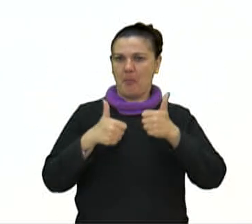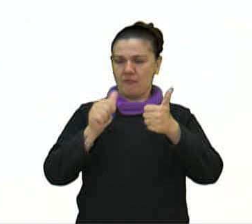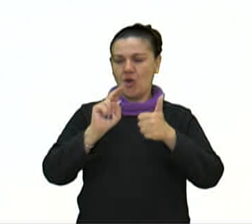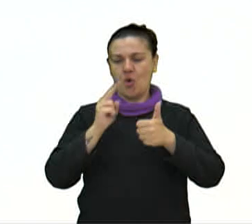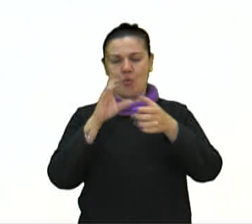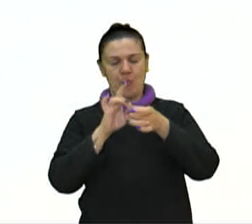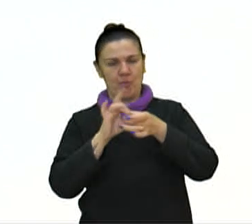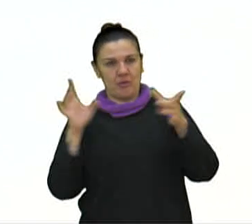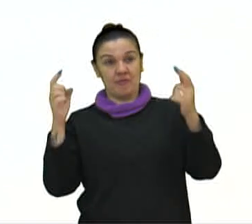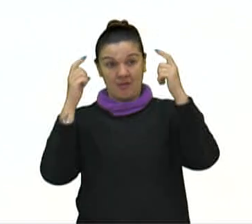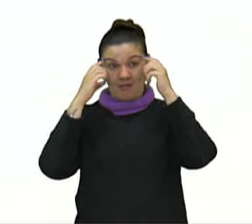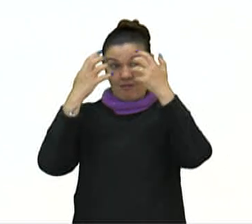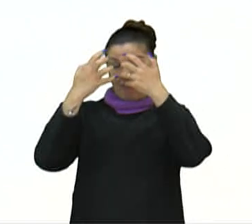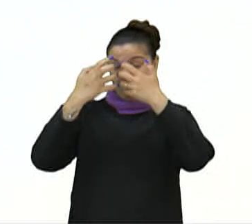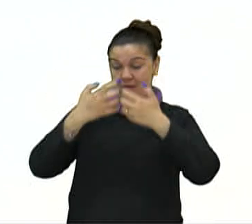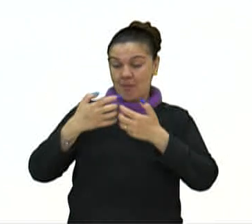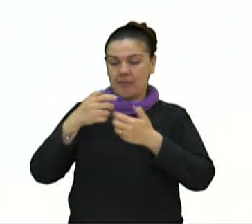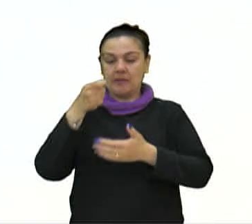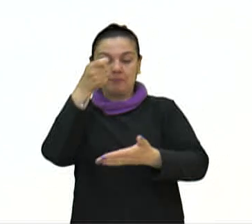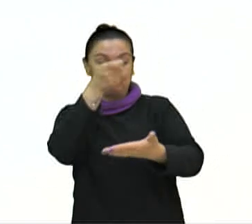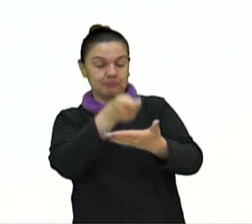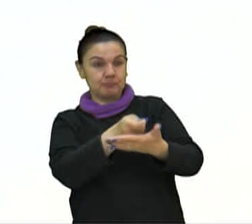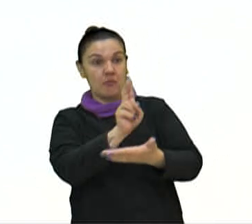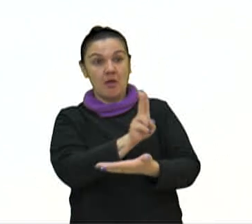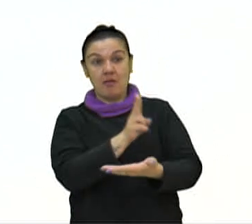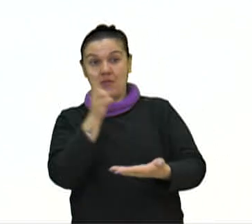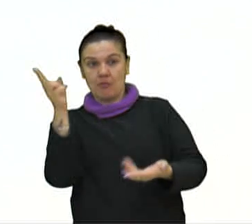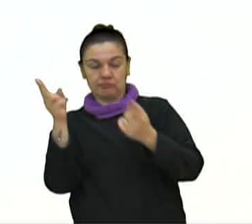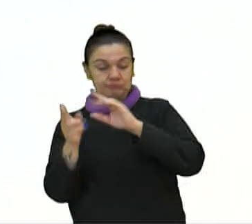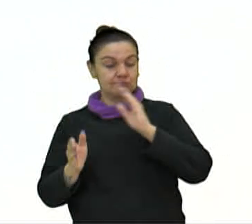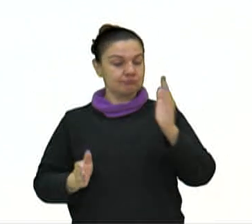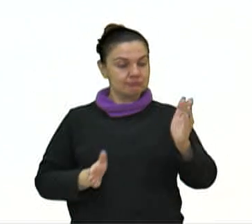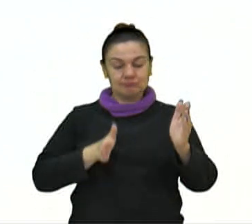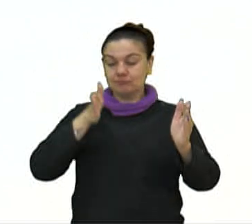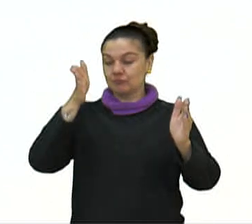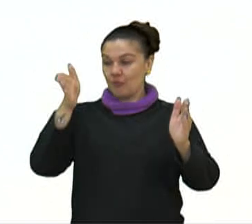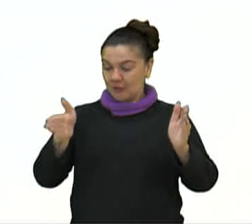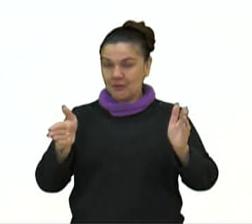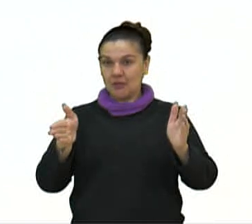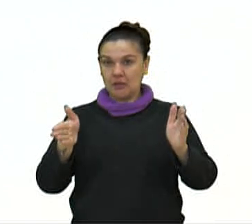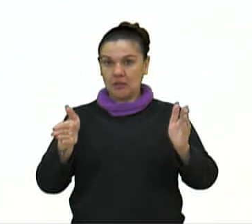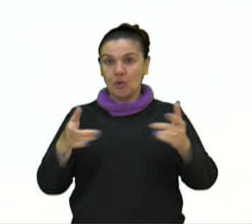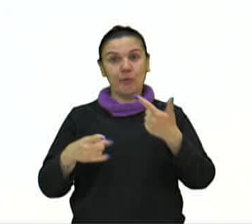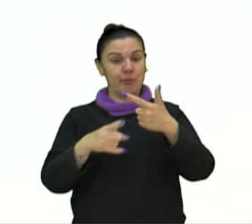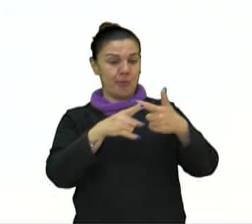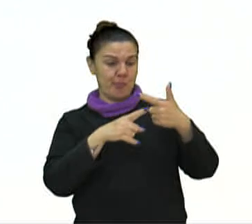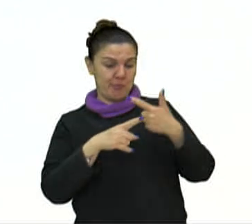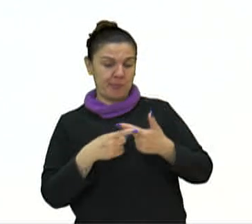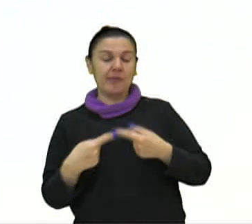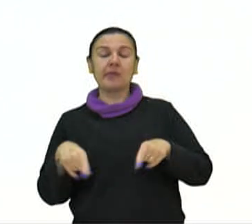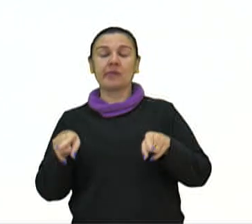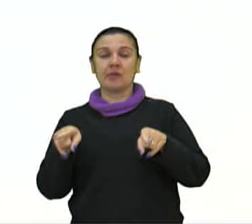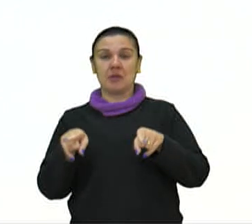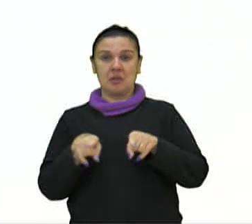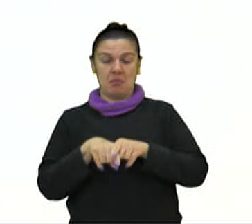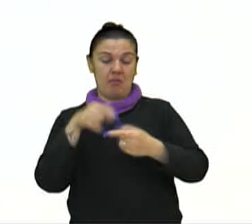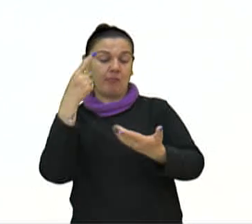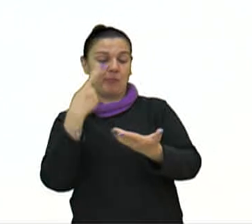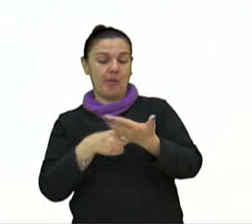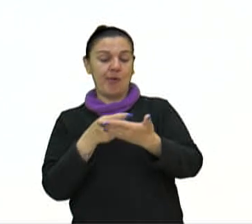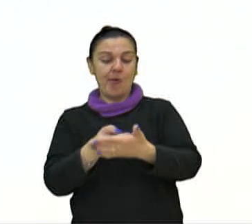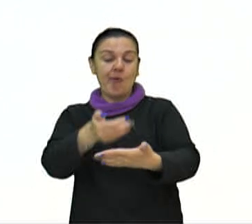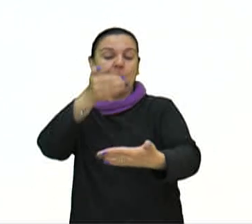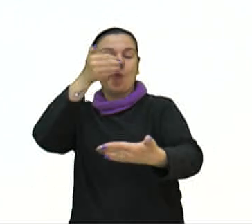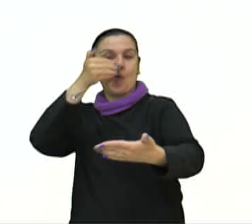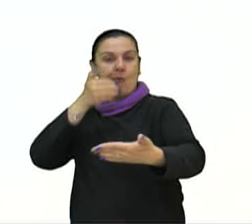A mente é determinada para querer isto ou aquilo por uma causa que também é determinada por outra.